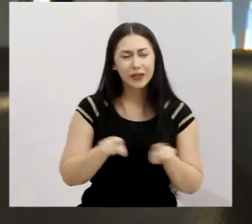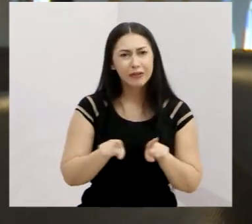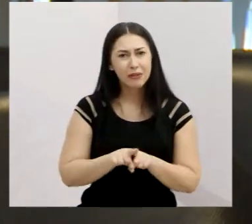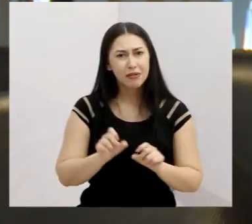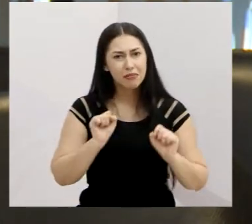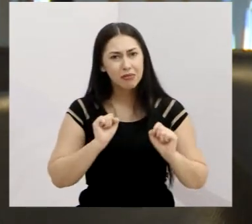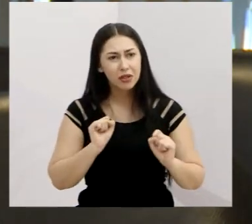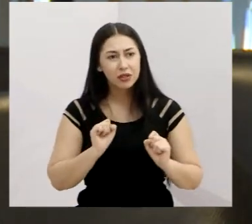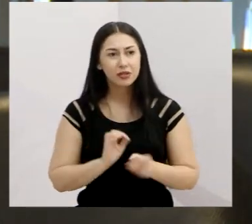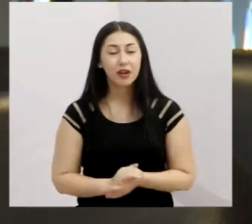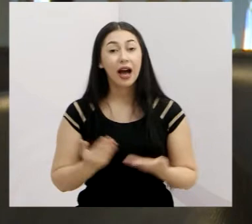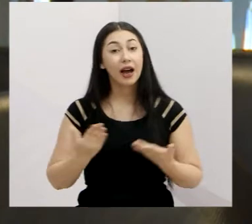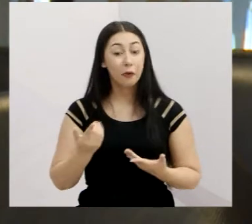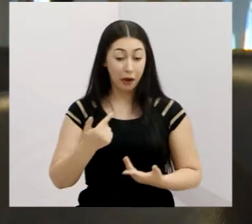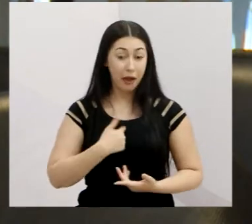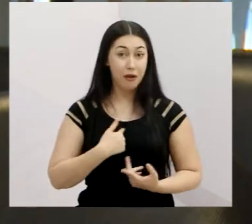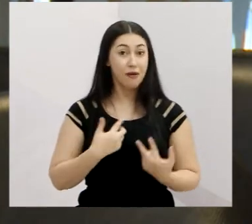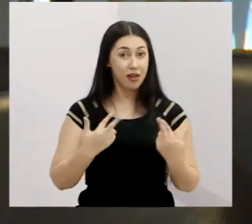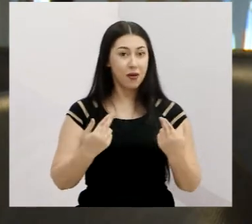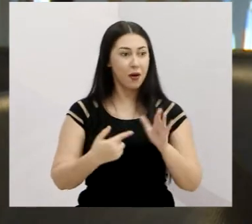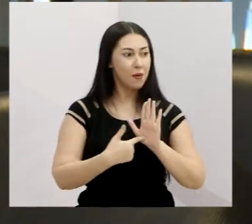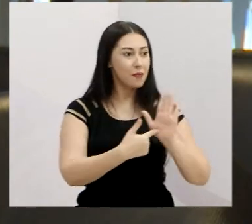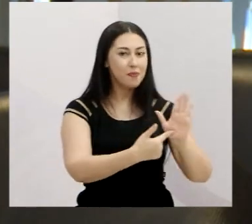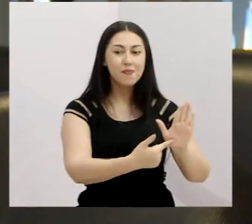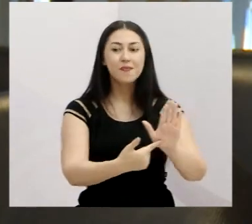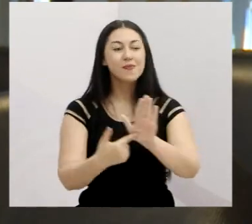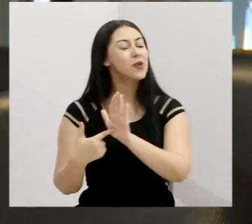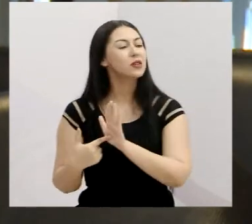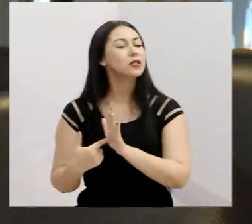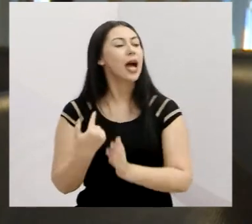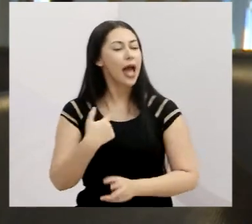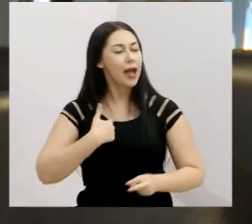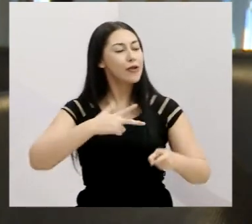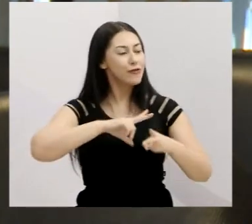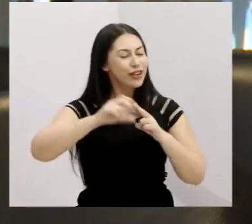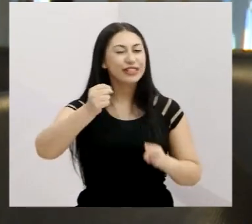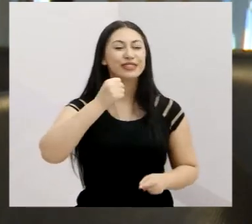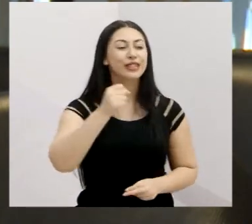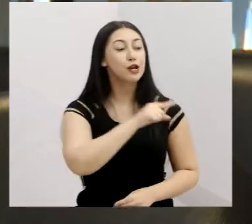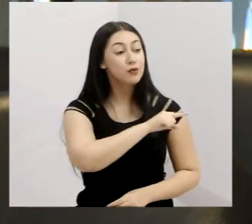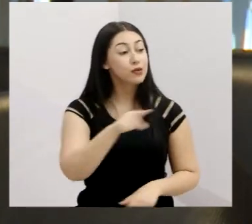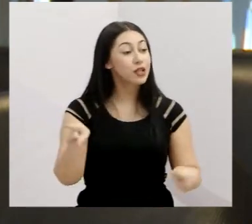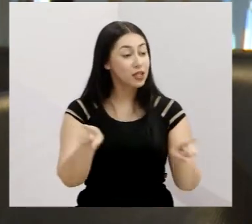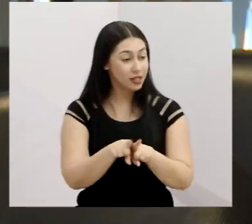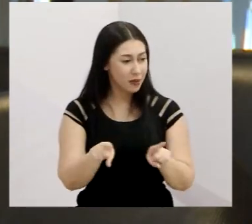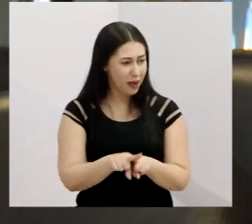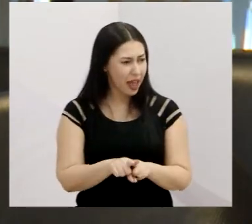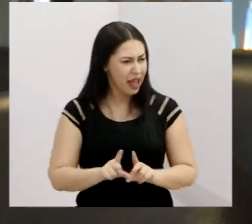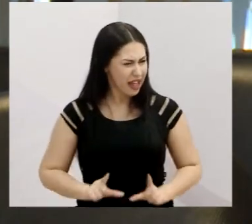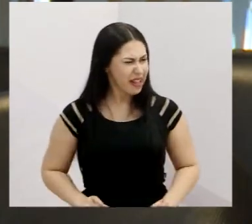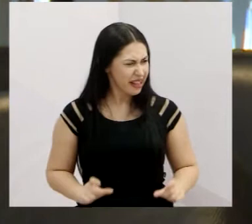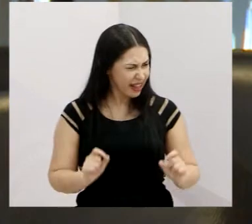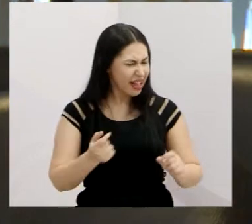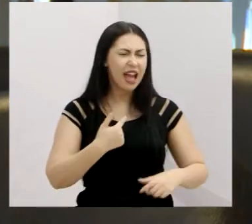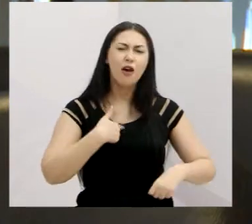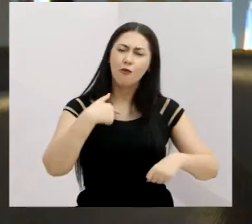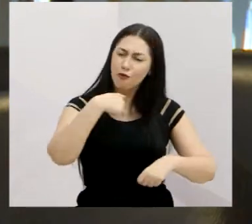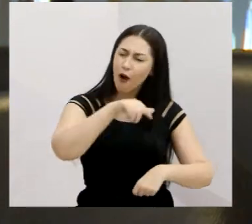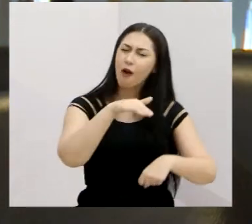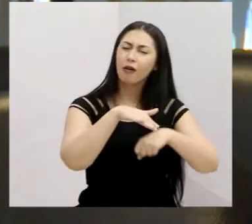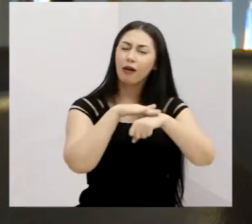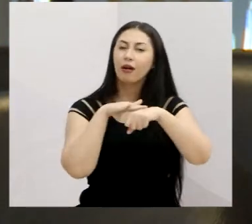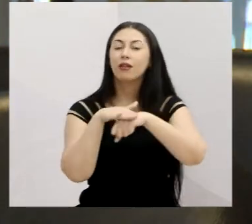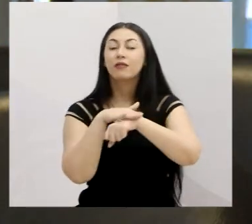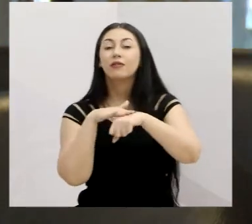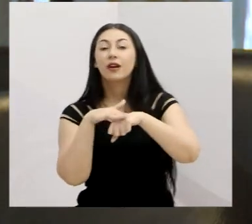e eu tô nesse papel eu passo para as pessoas que que já estão que descobrir eu vou lá eu converso